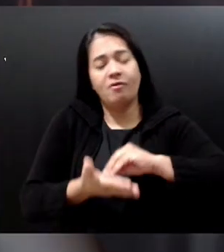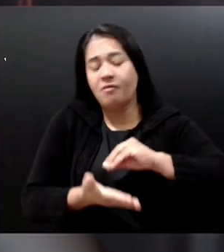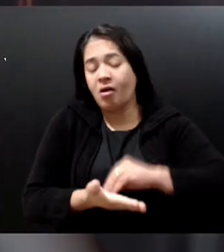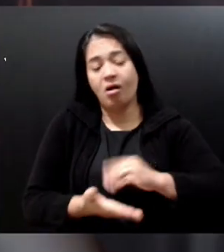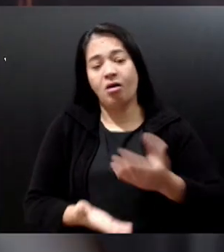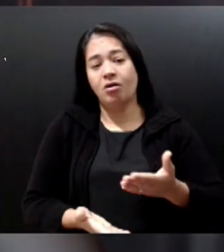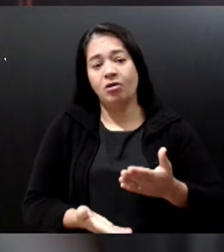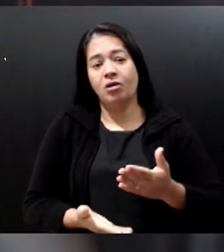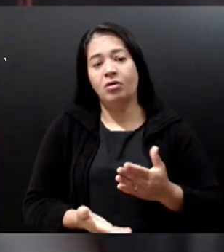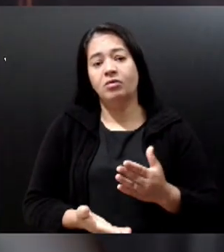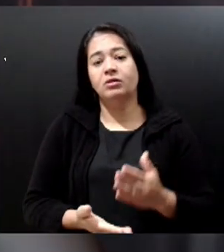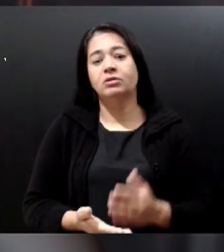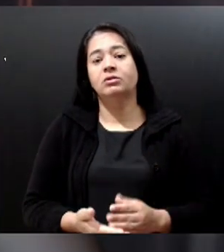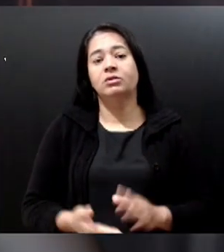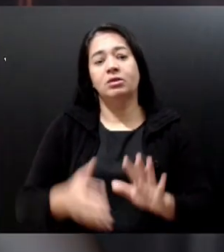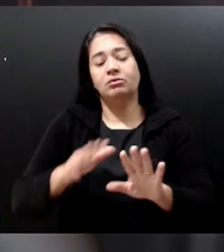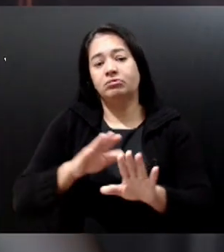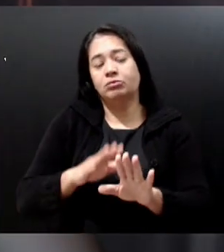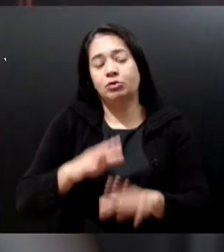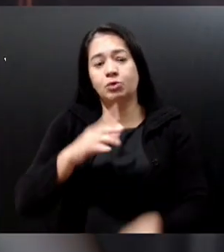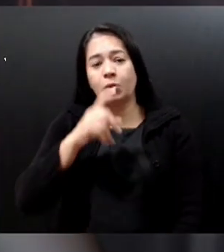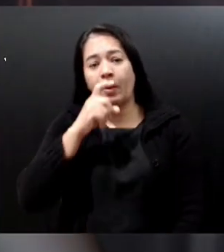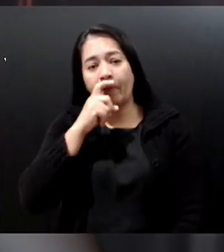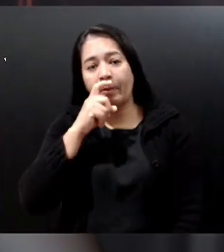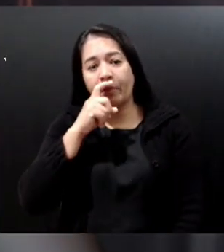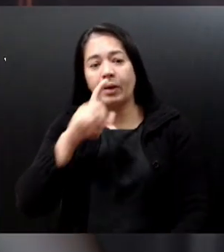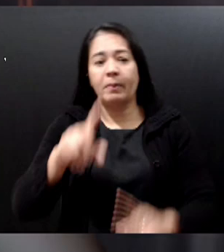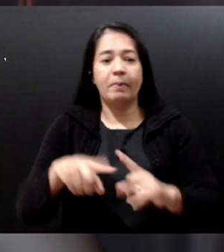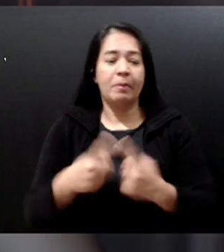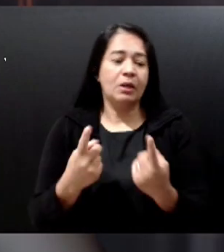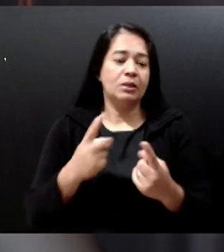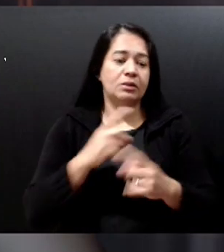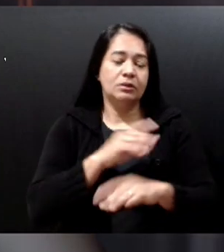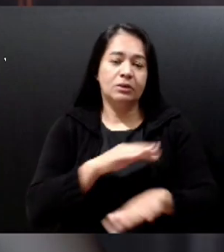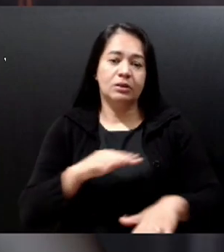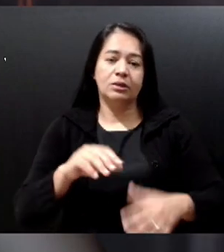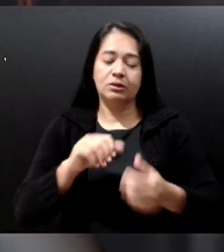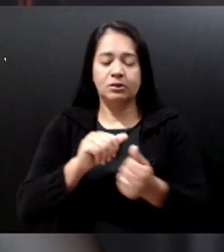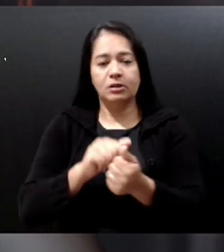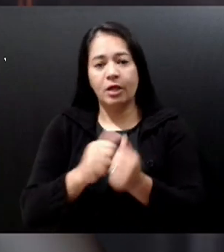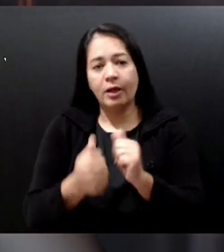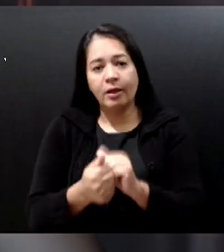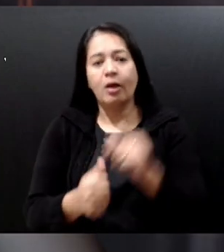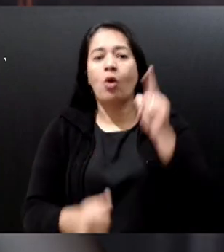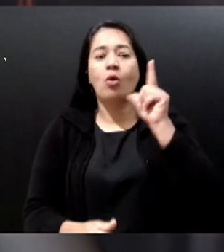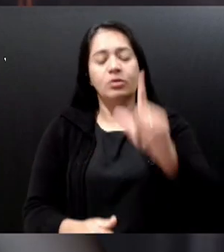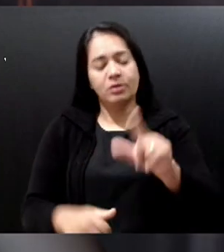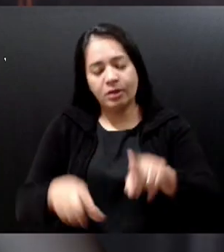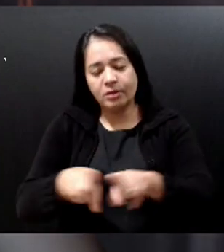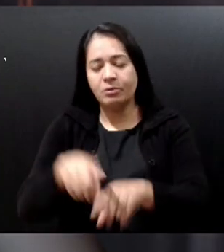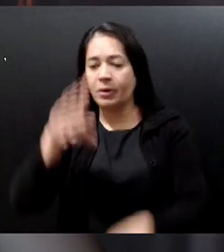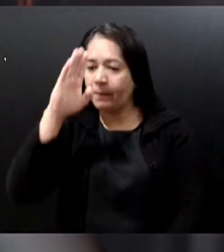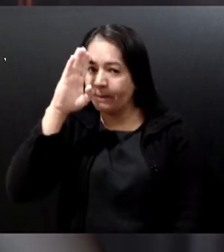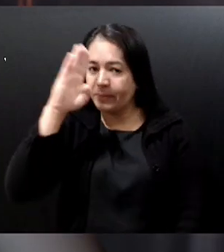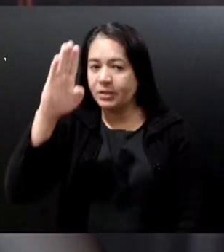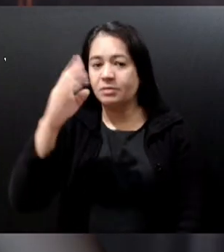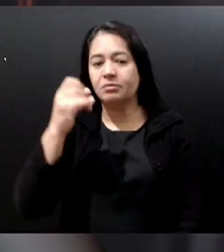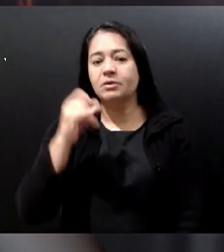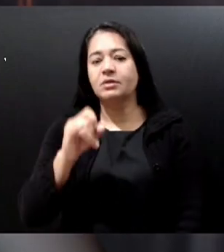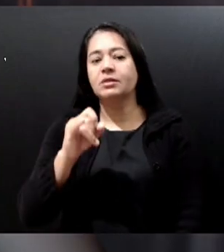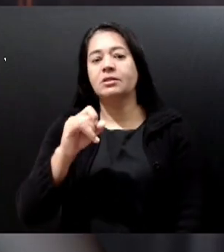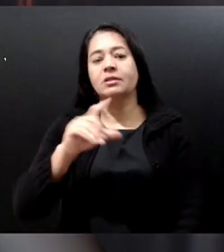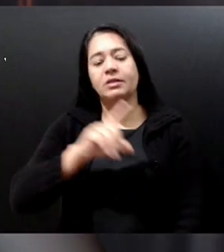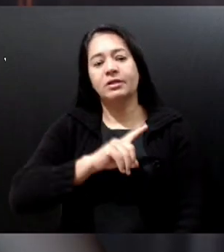pai, mas a criança acaba se adaptando também a isso, principalmente quando ela tem uma rede estendida